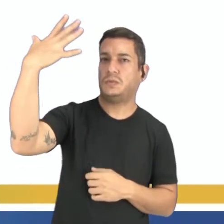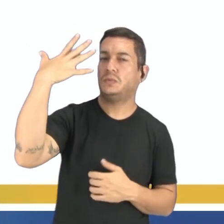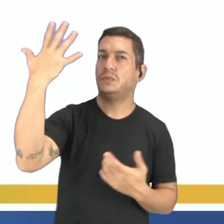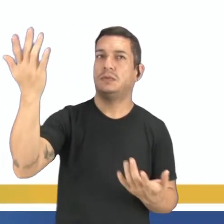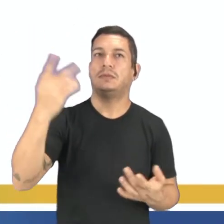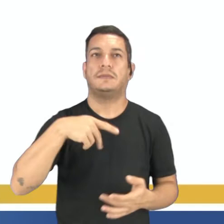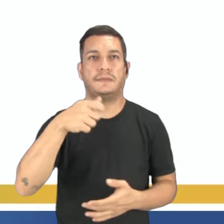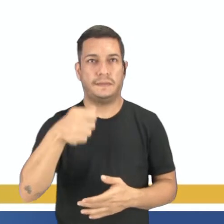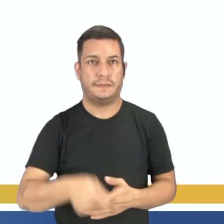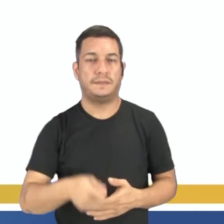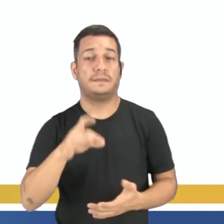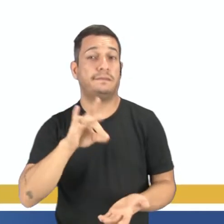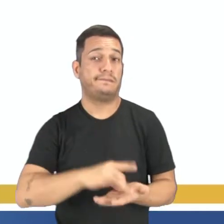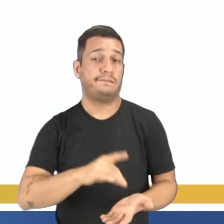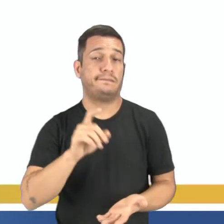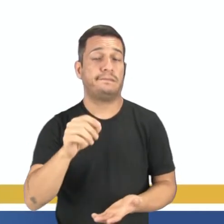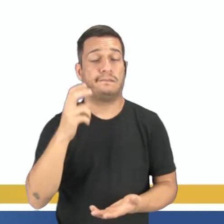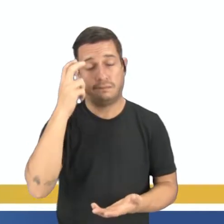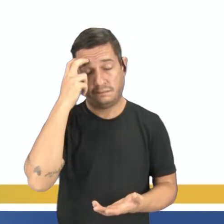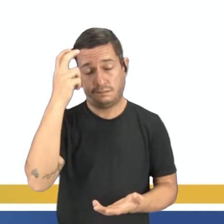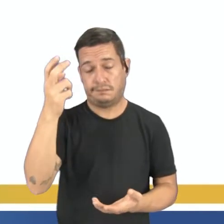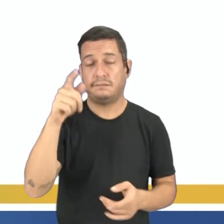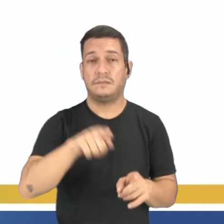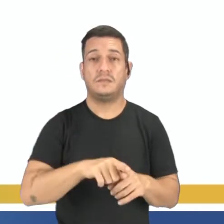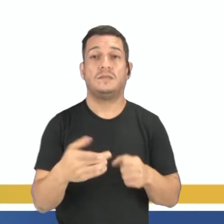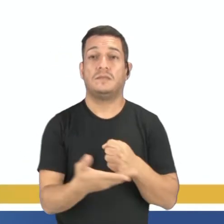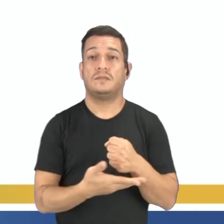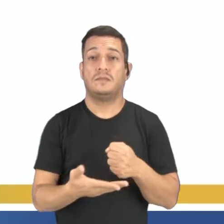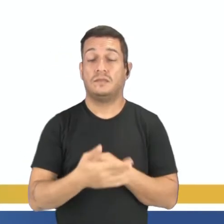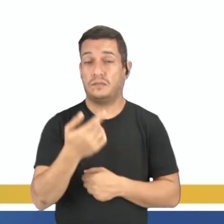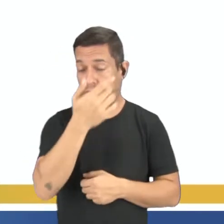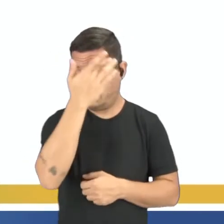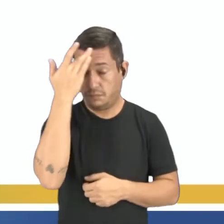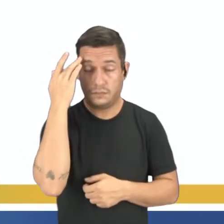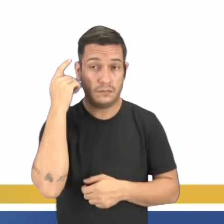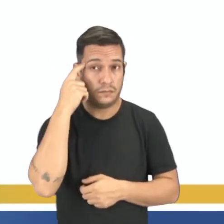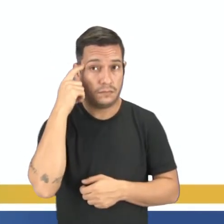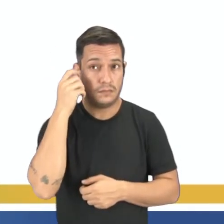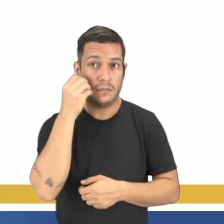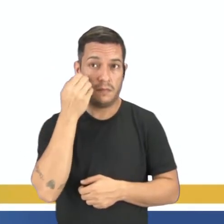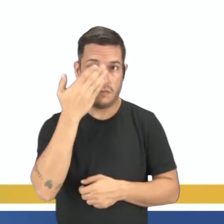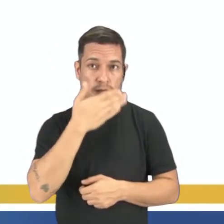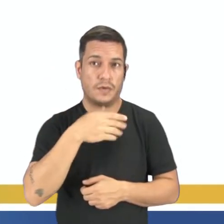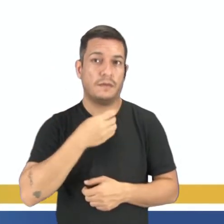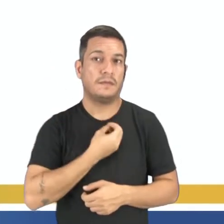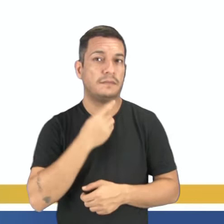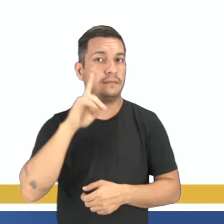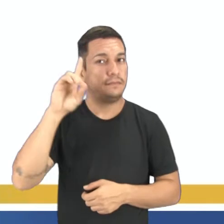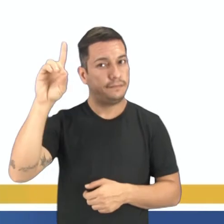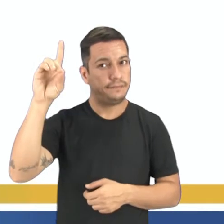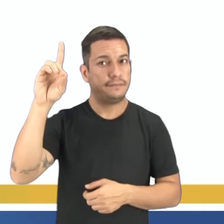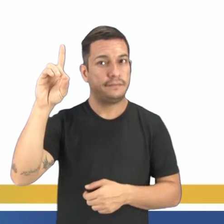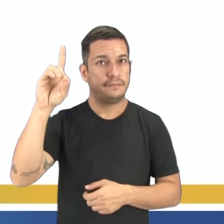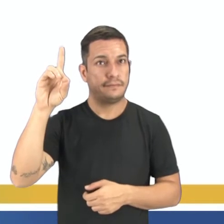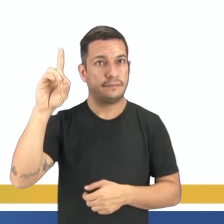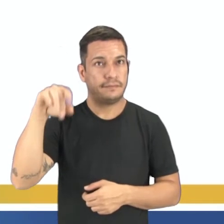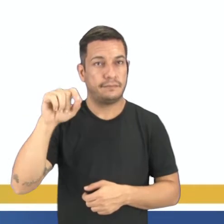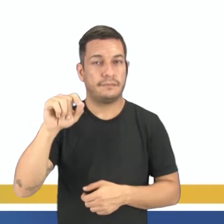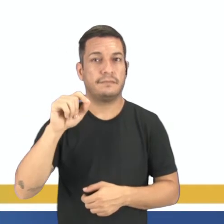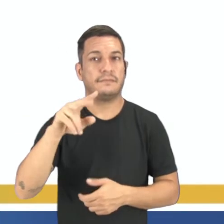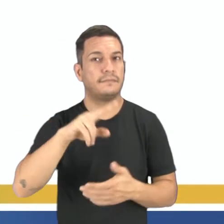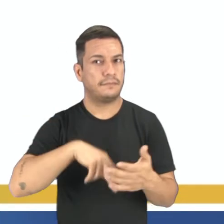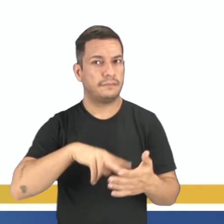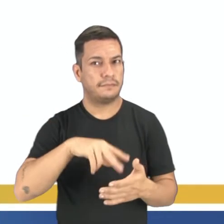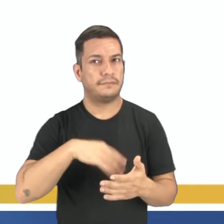da afirmação da realidade inteligível, fundada no sujeito pensante, ele prova a existência de Deus. Gente, Descartes é um clássico,